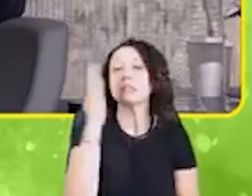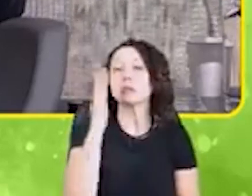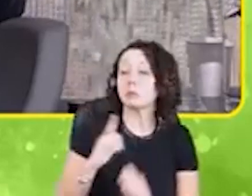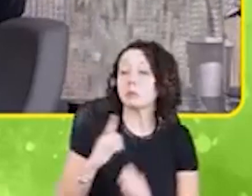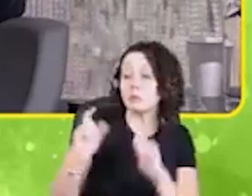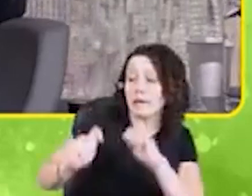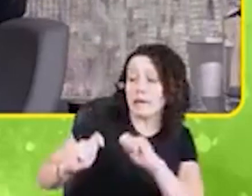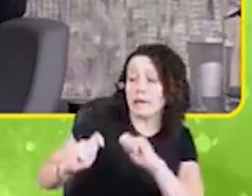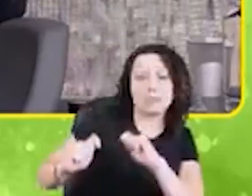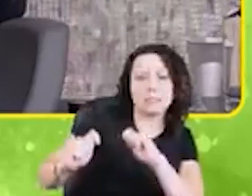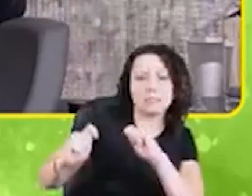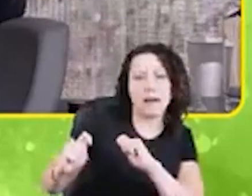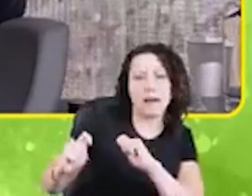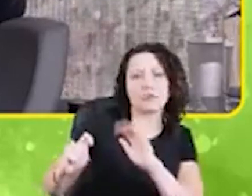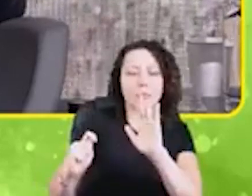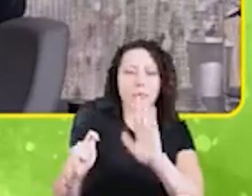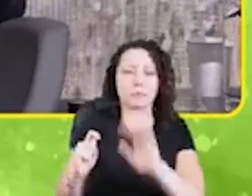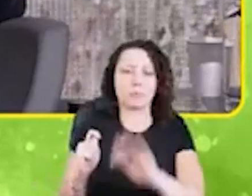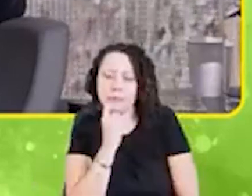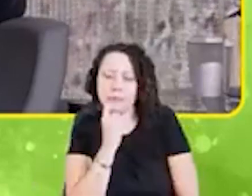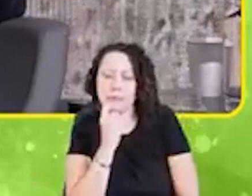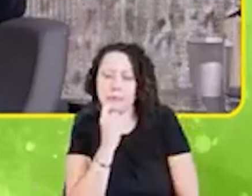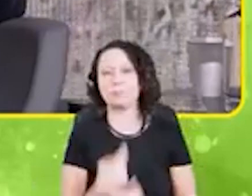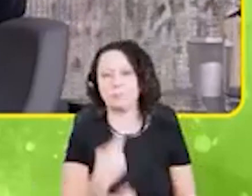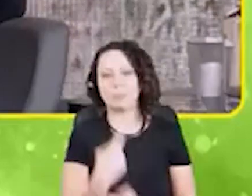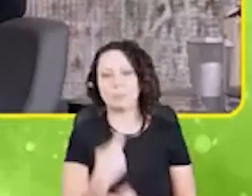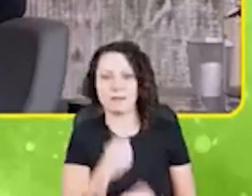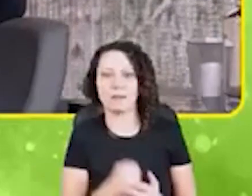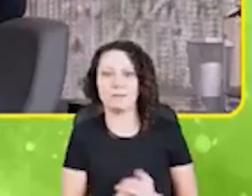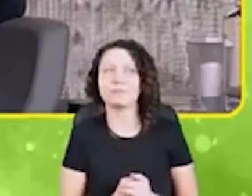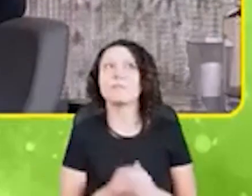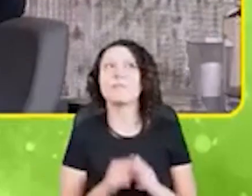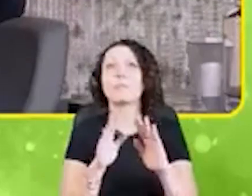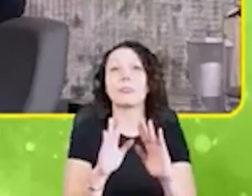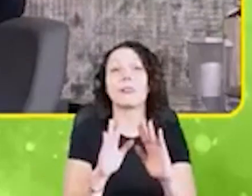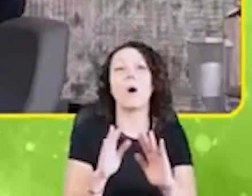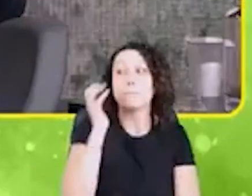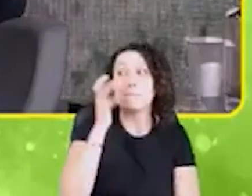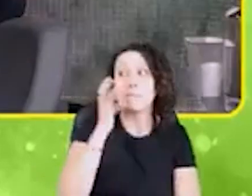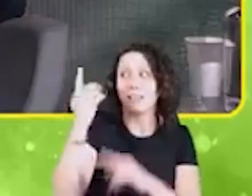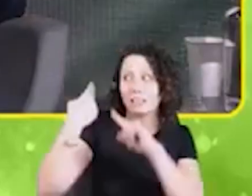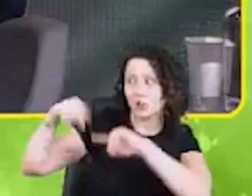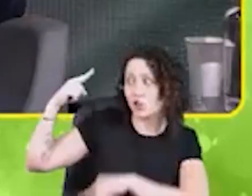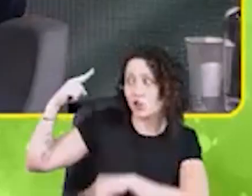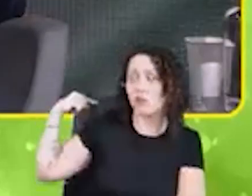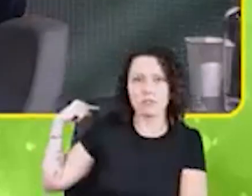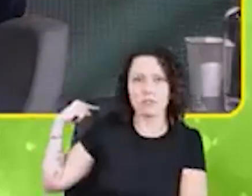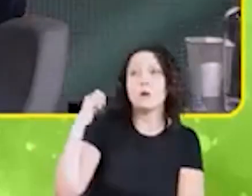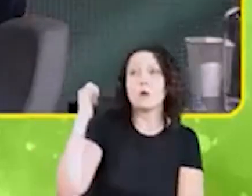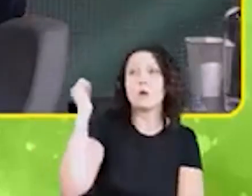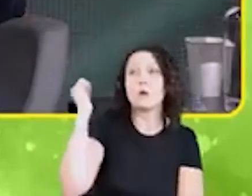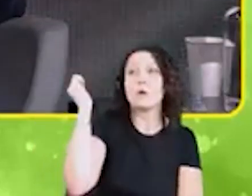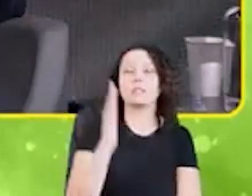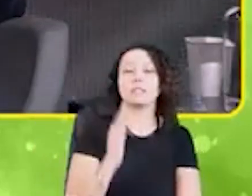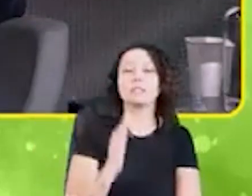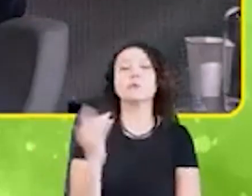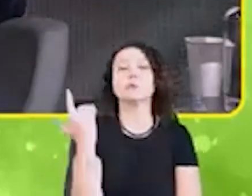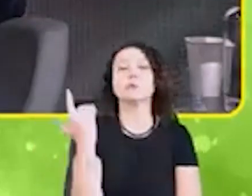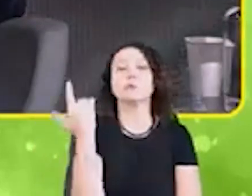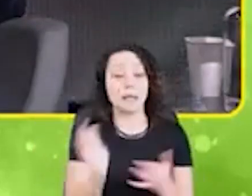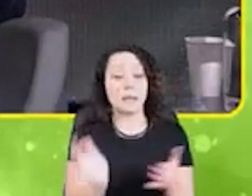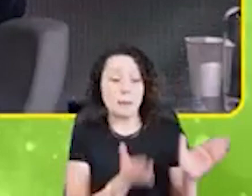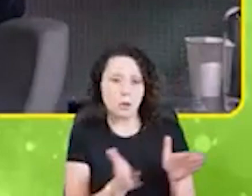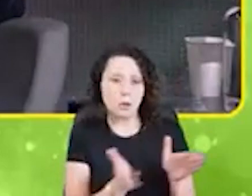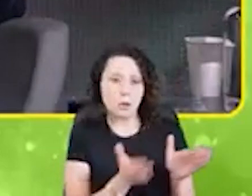referência ao e o painel anterior produzir mais e capturar carbono e para isso a gente precisa de